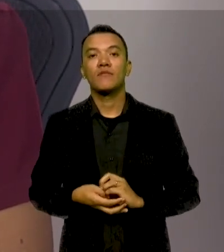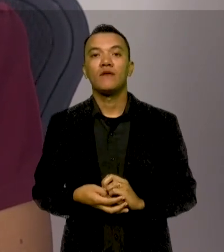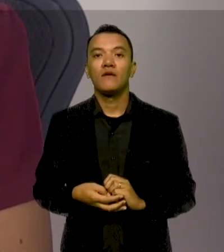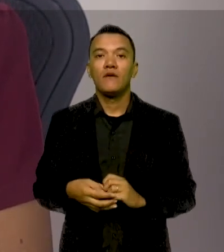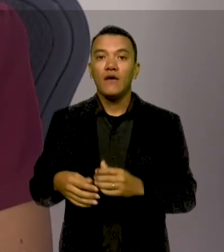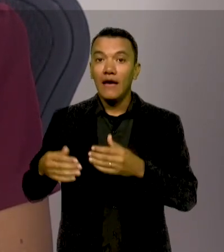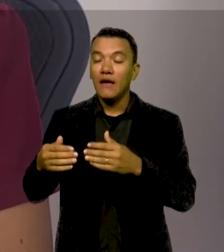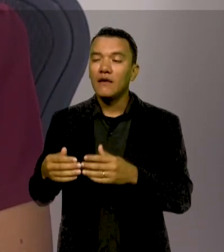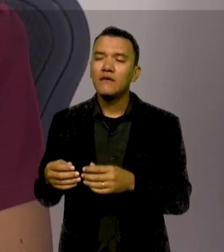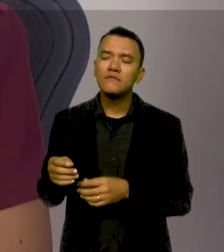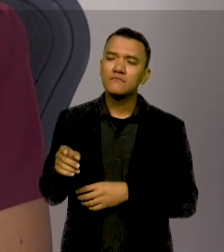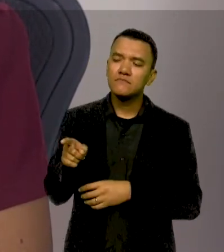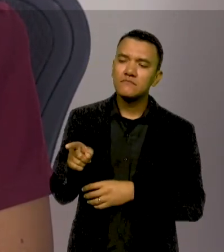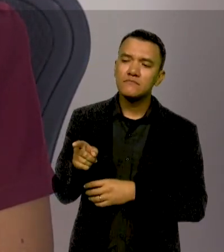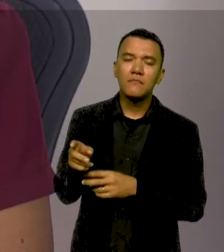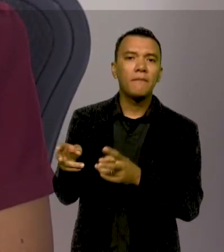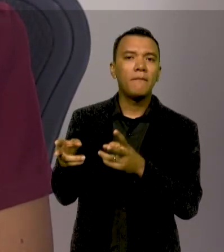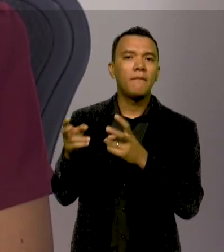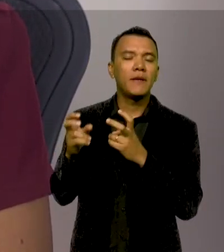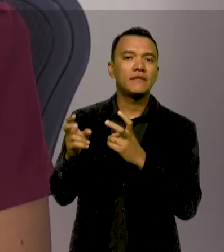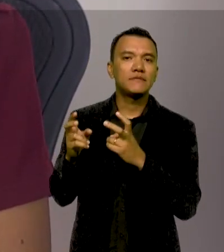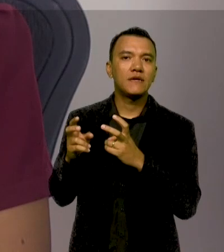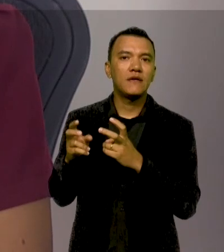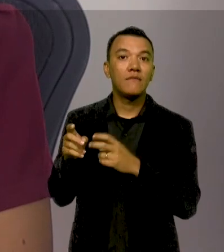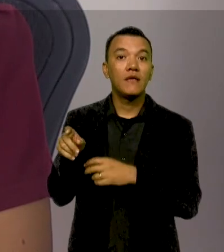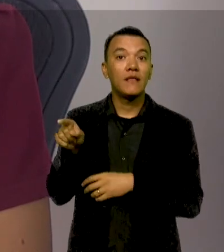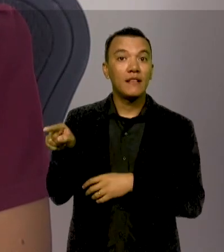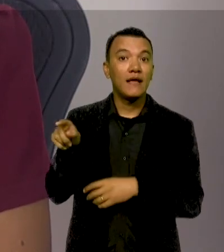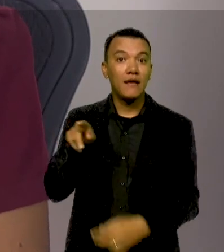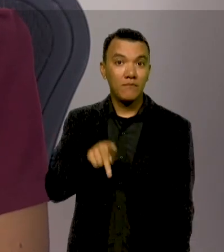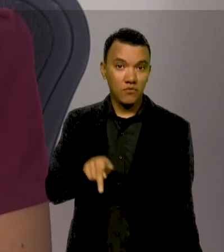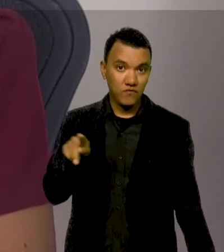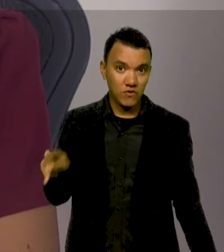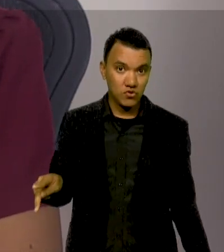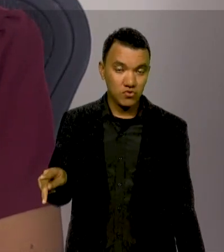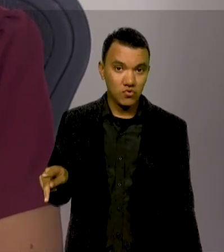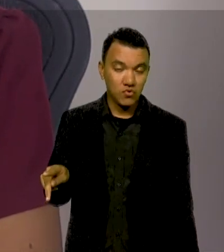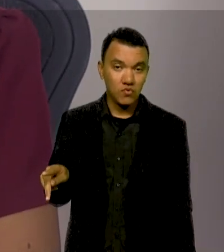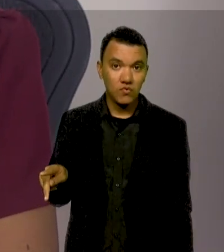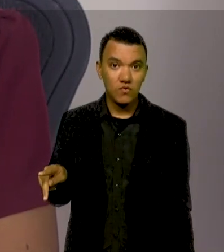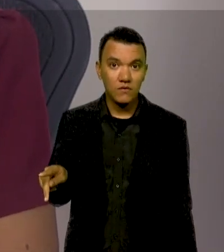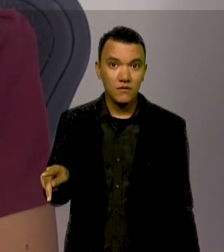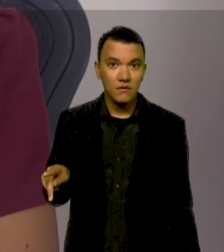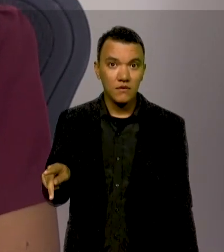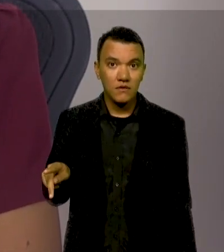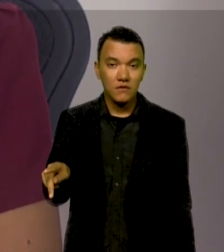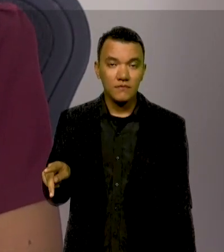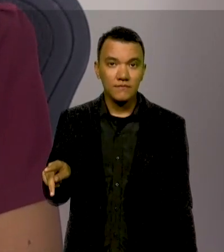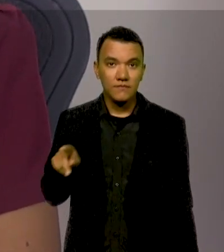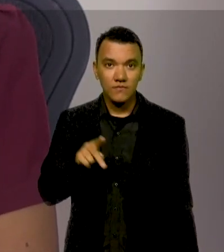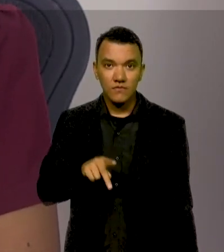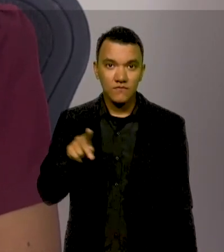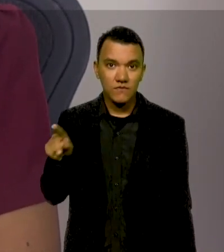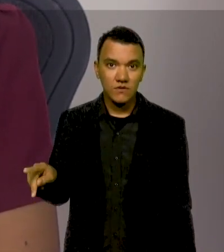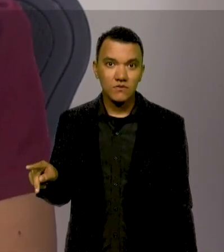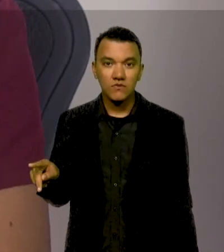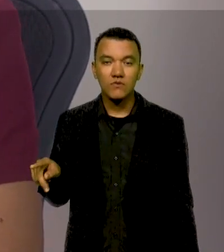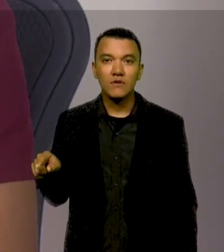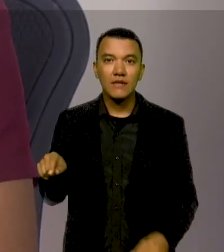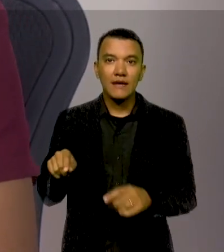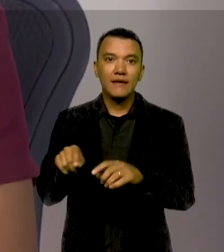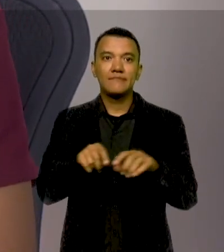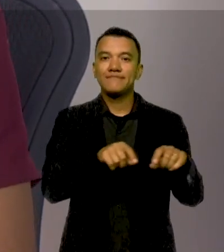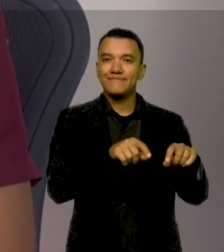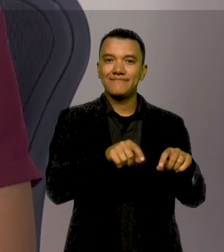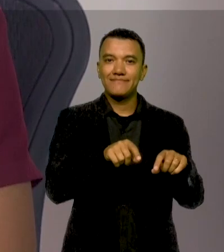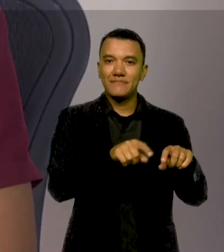se percebe que esses professores, né, saíam dali da sala bilíngue,